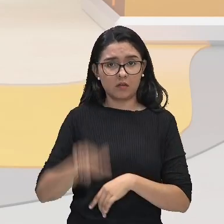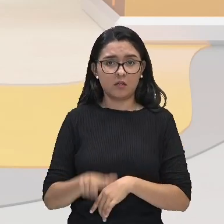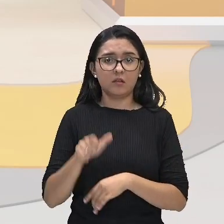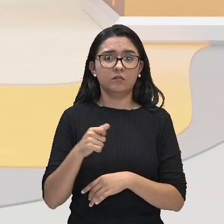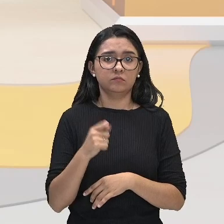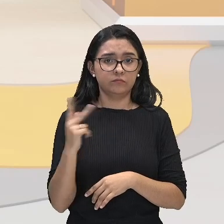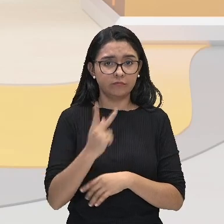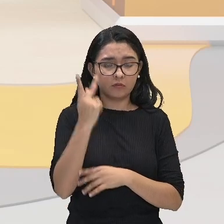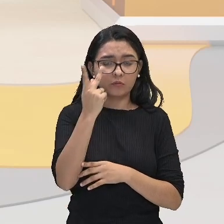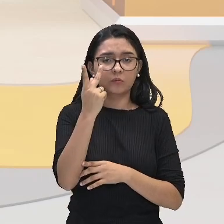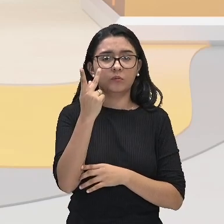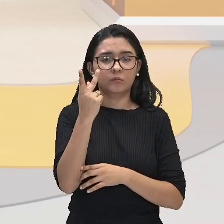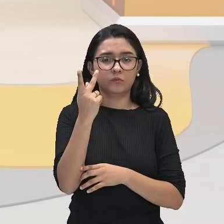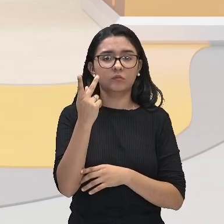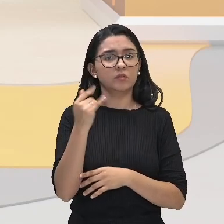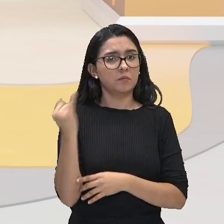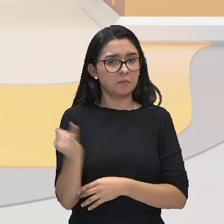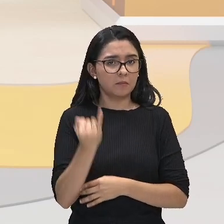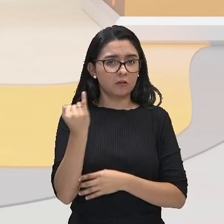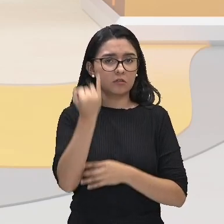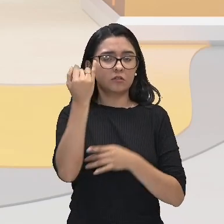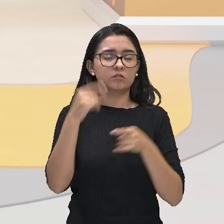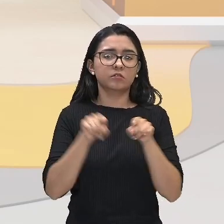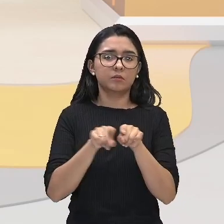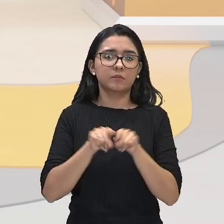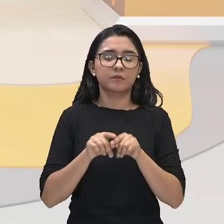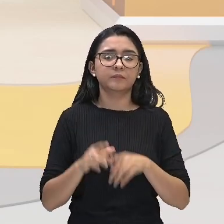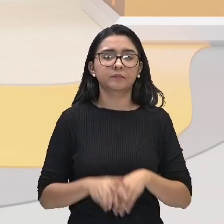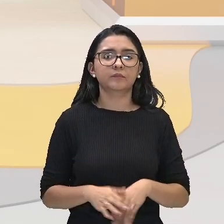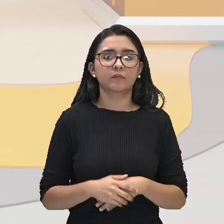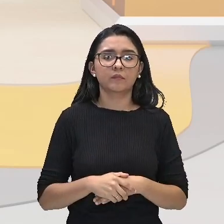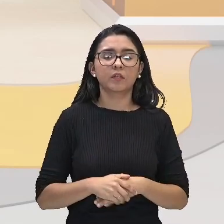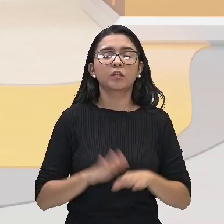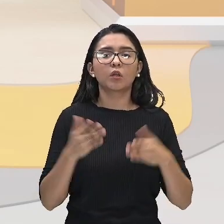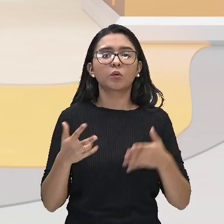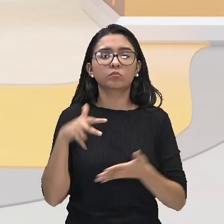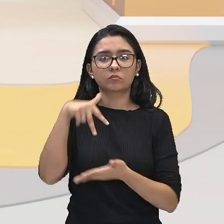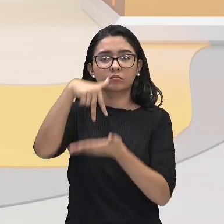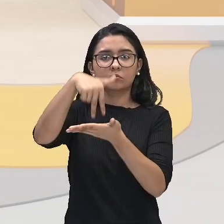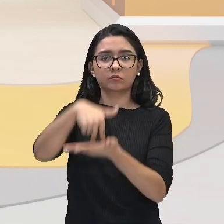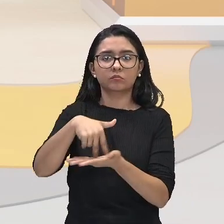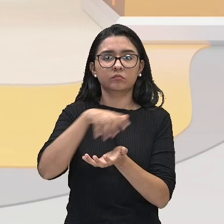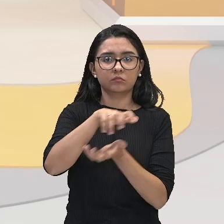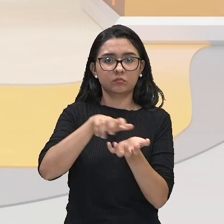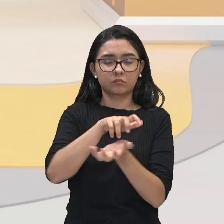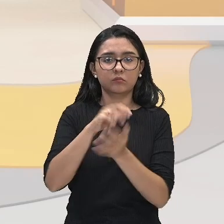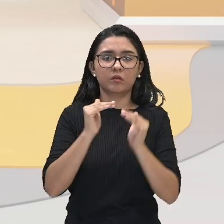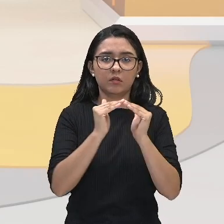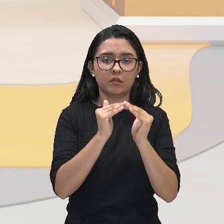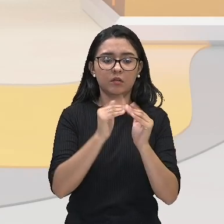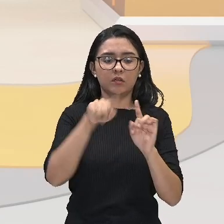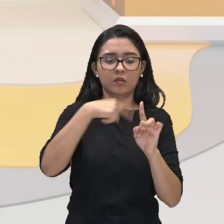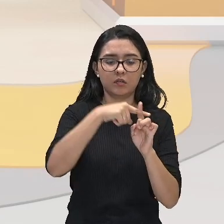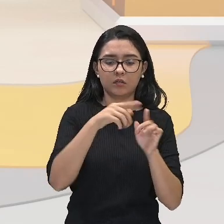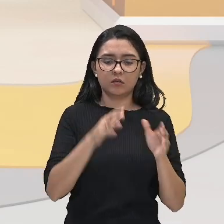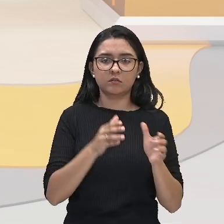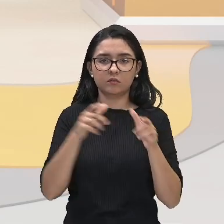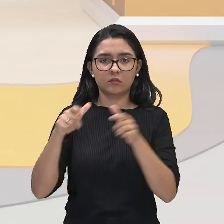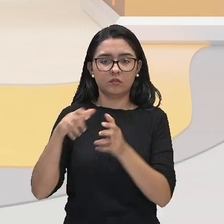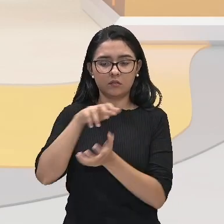assim, sua importância, ela foi colocada na praça em que essa igreja estava localizada, que fica em